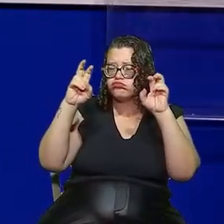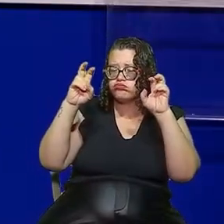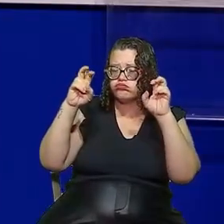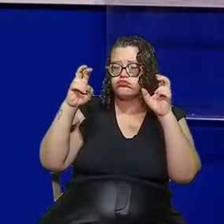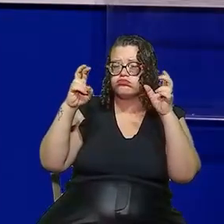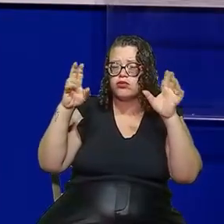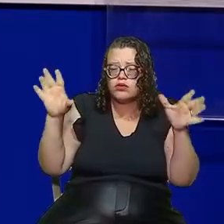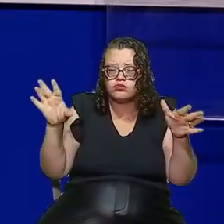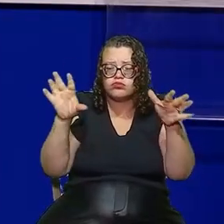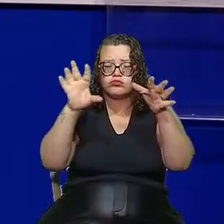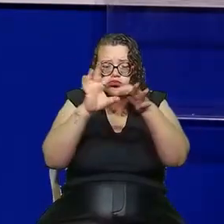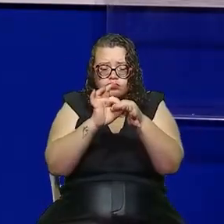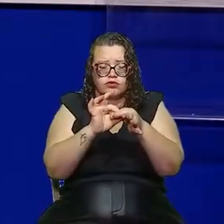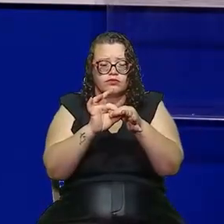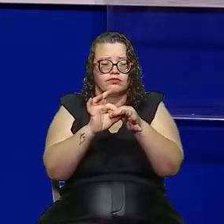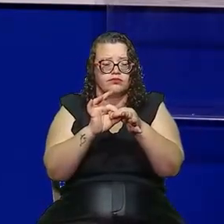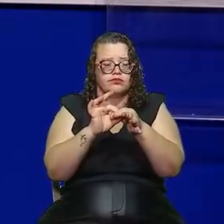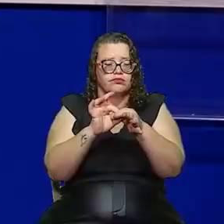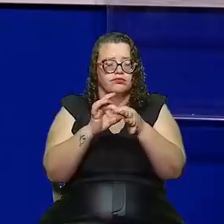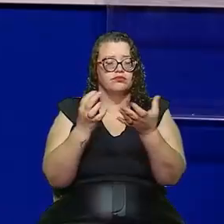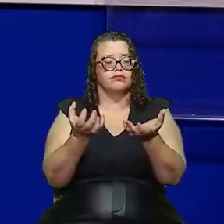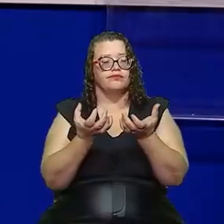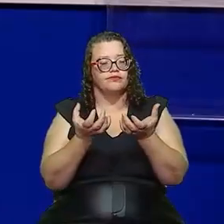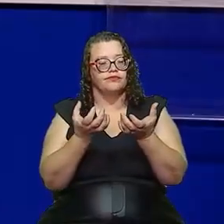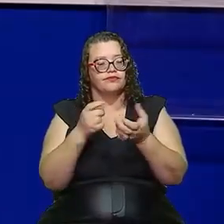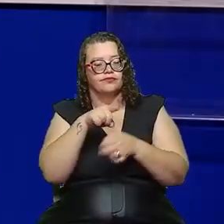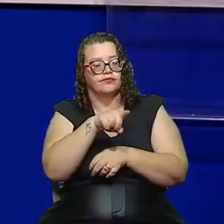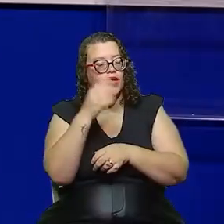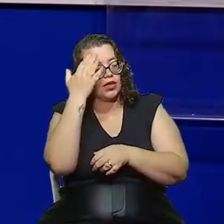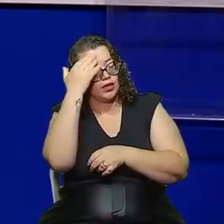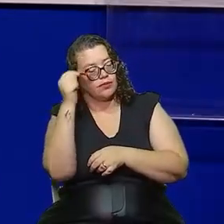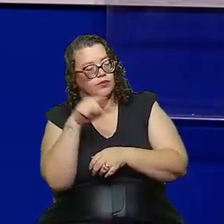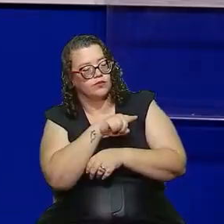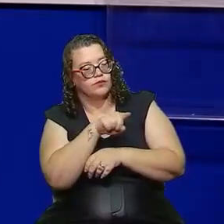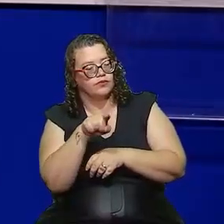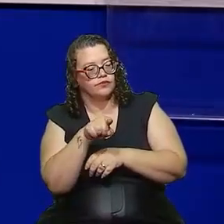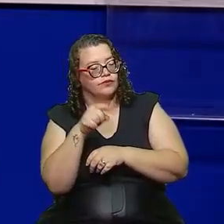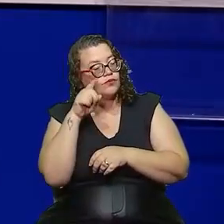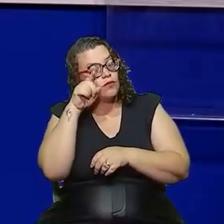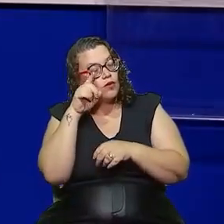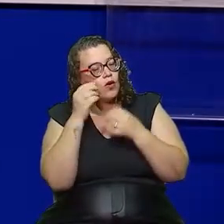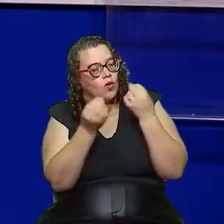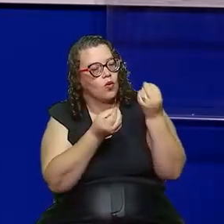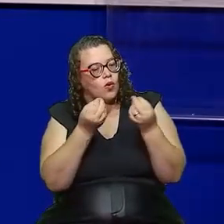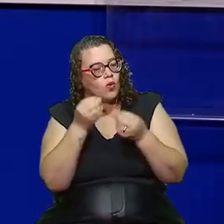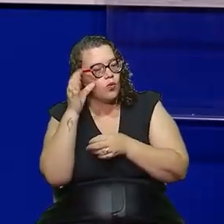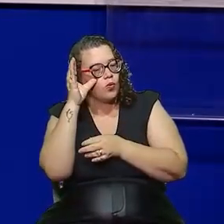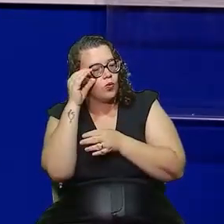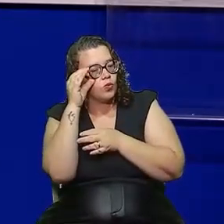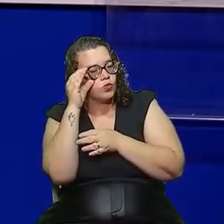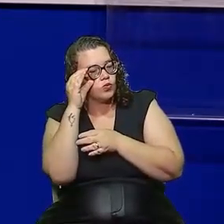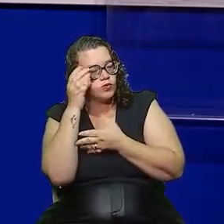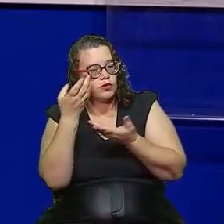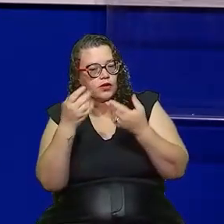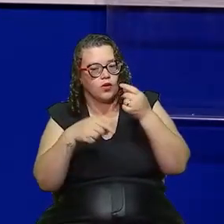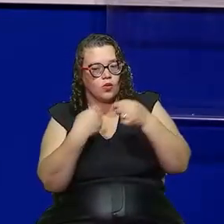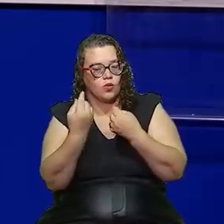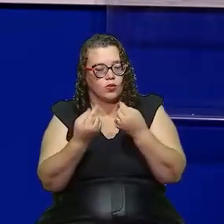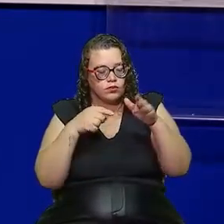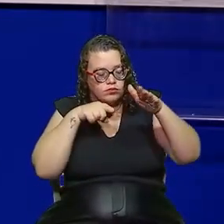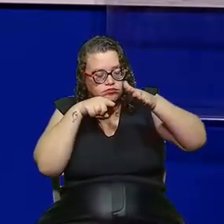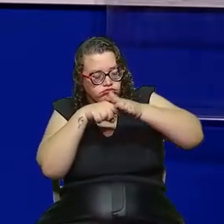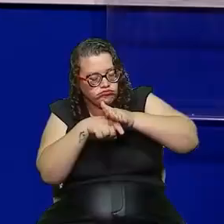de conexões. E eu queria saber de vocês, assim, uma curiosidade, como se dá o processo, né, de pesquisa,